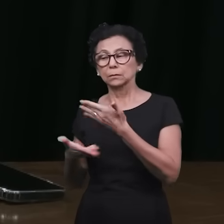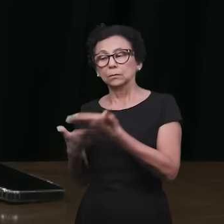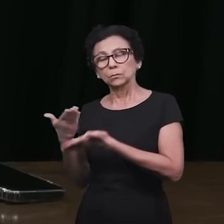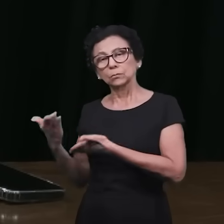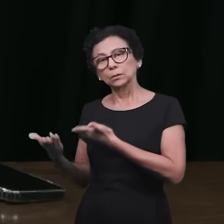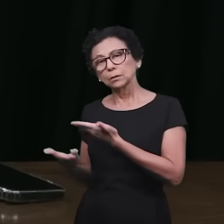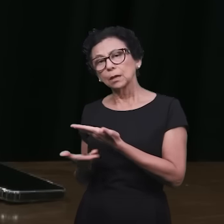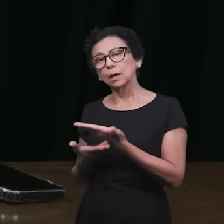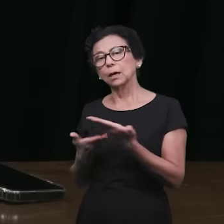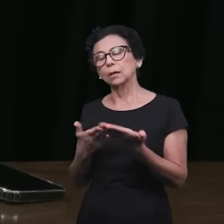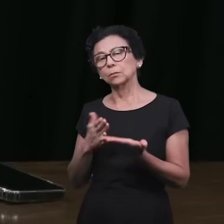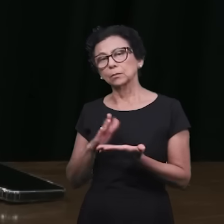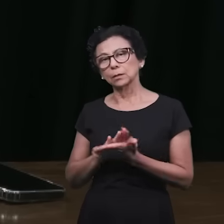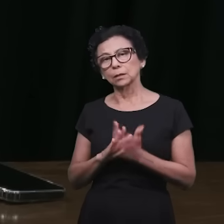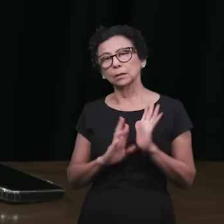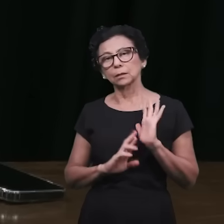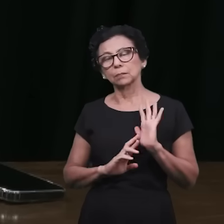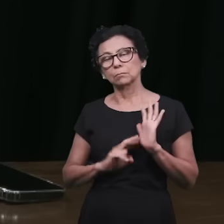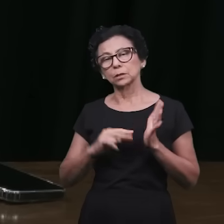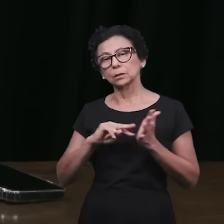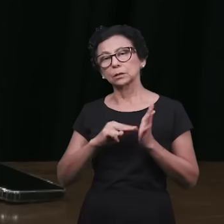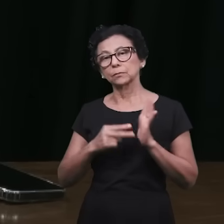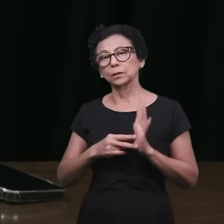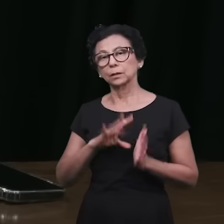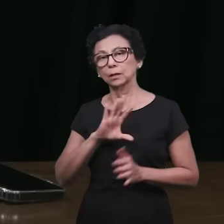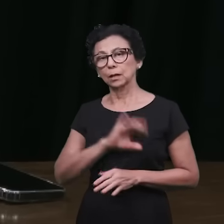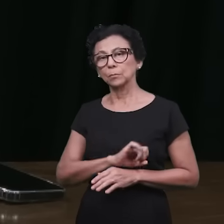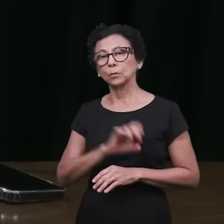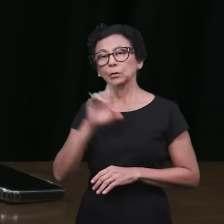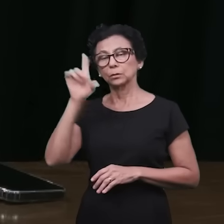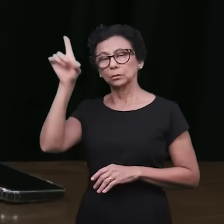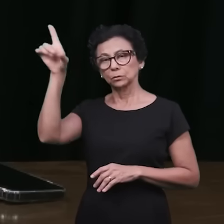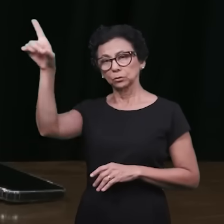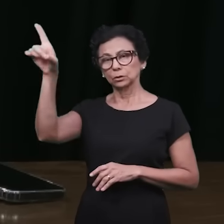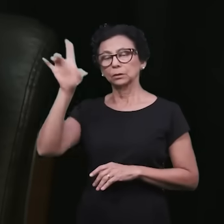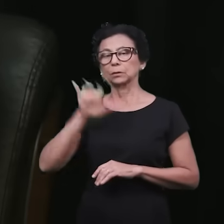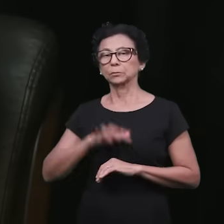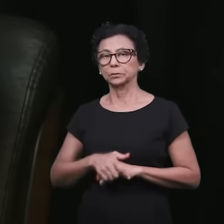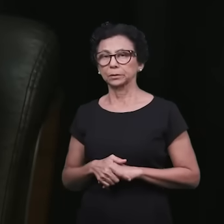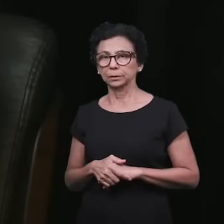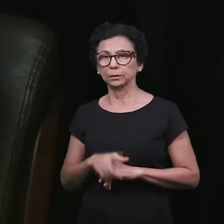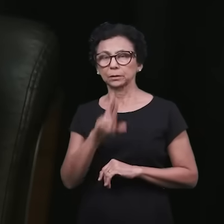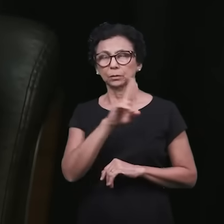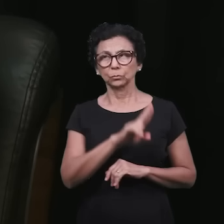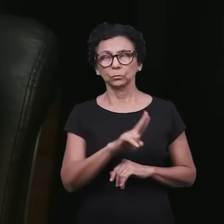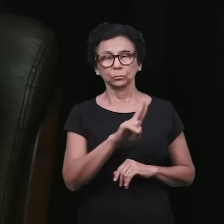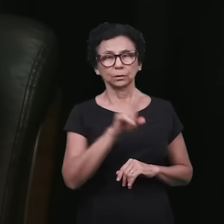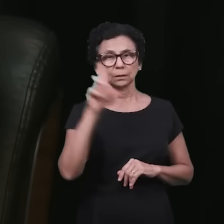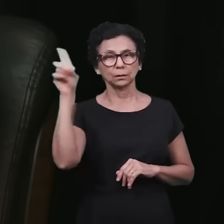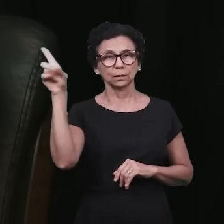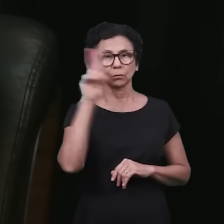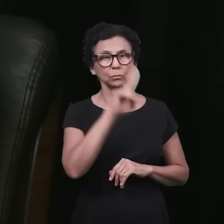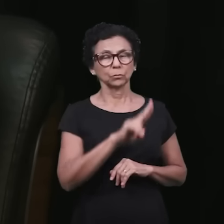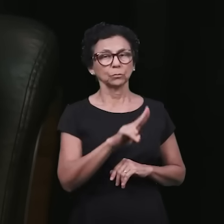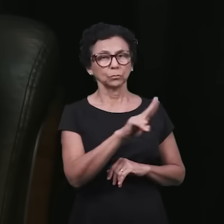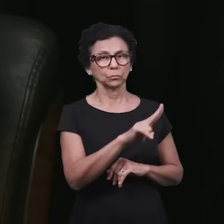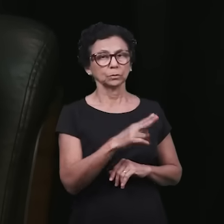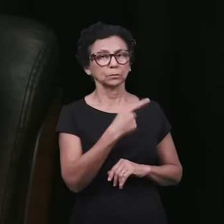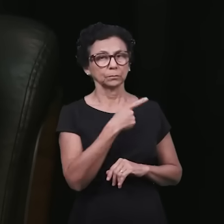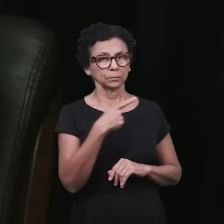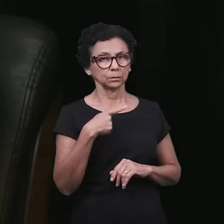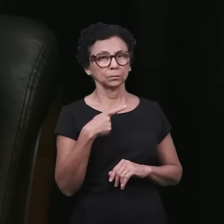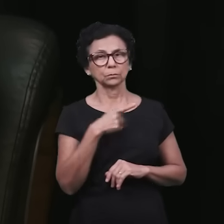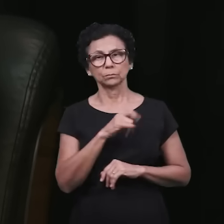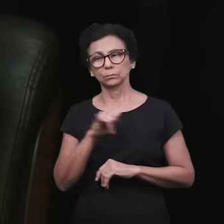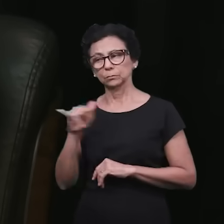um cuidado do Senhor através do ministério para a ovelha, não é verdade, pastor? E agora tem um detalhe importante.